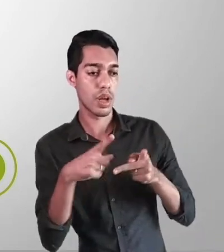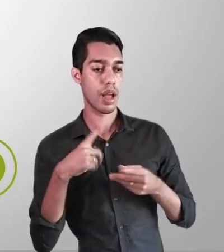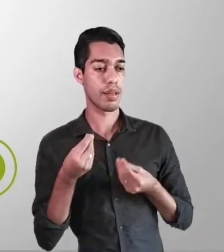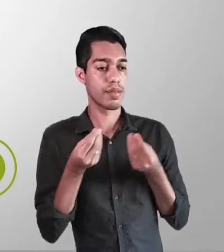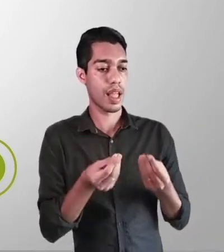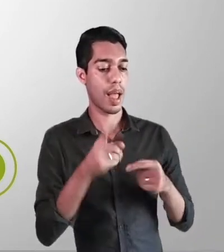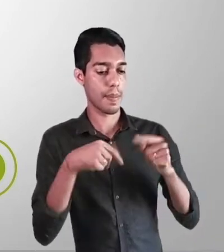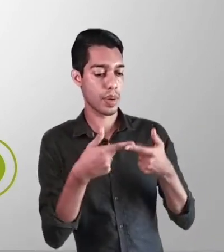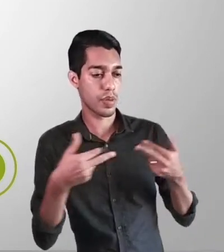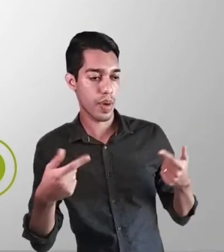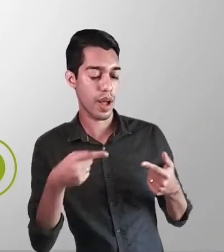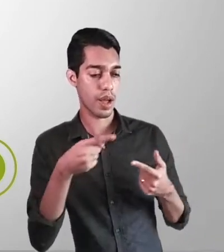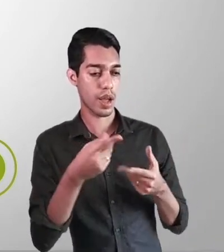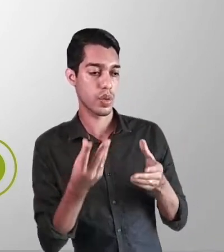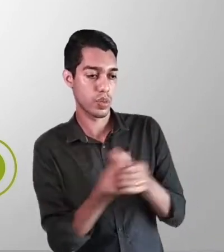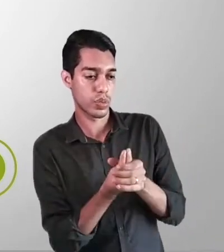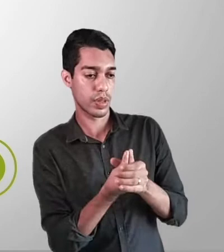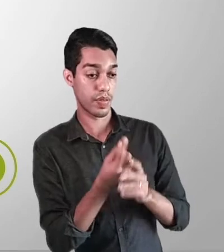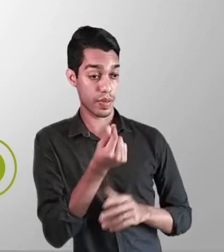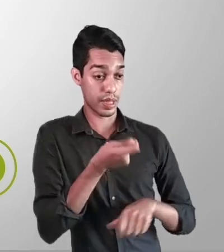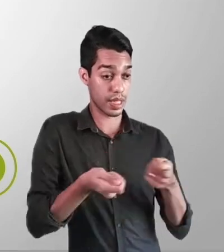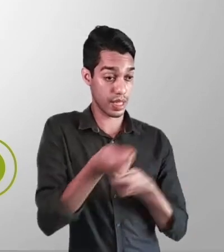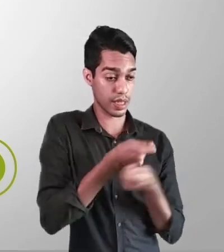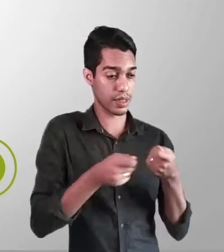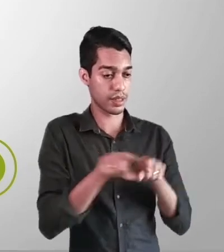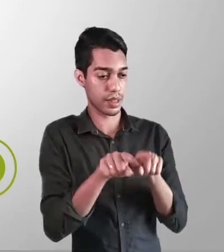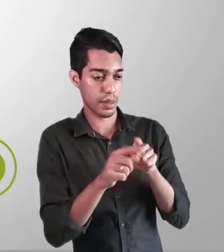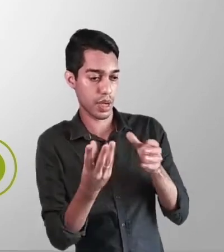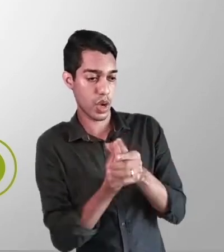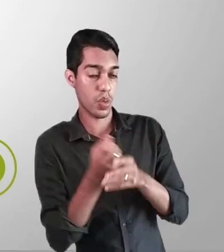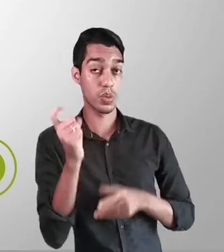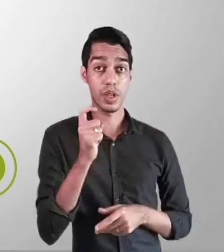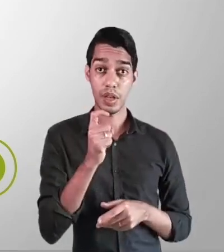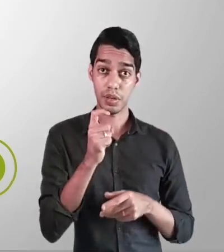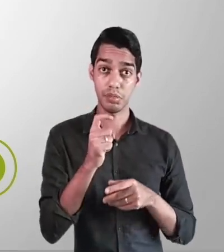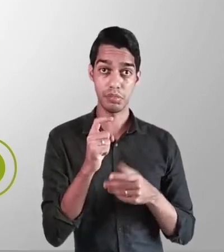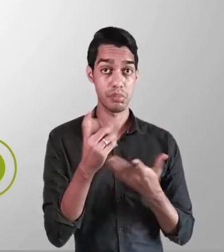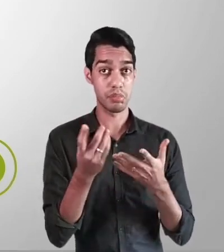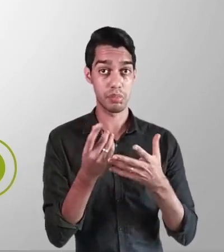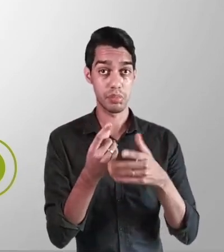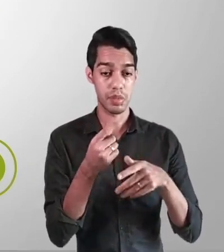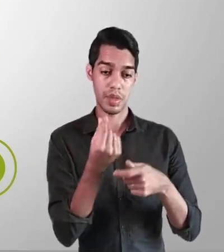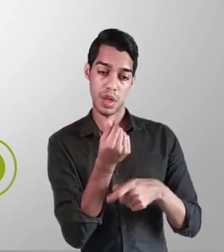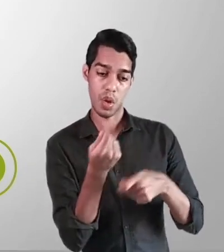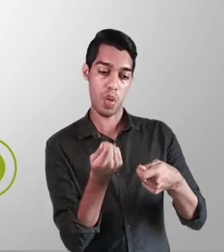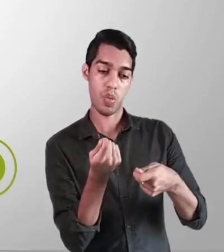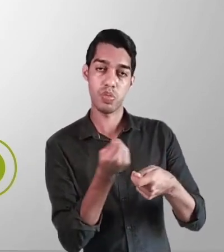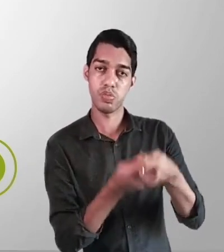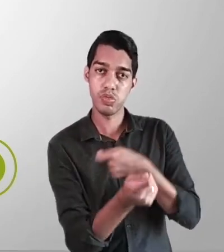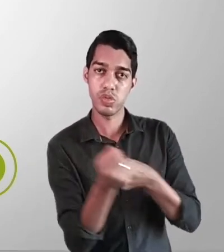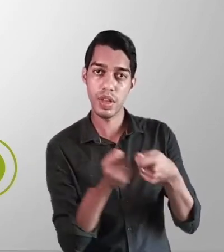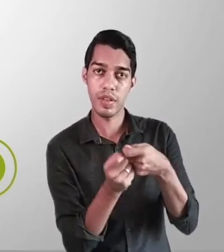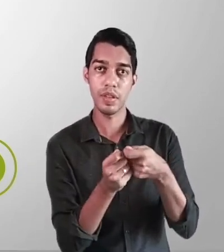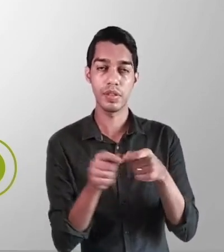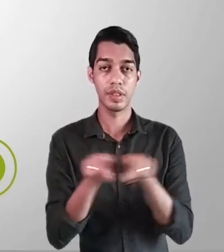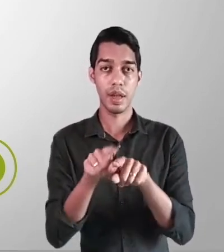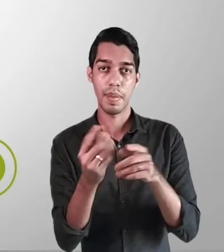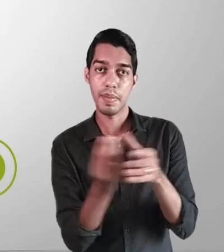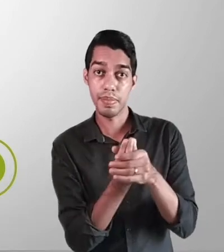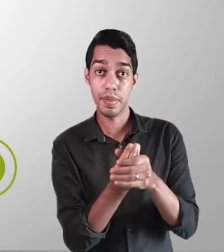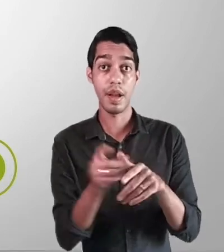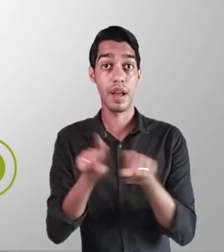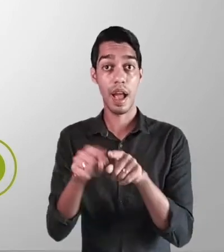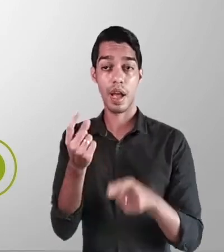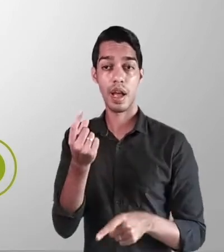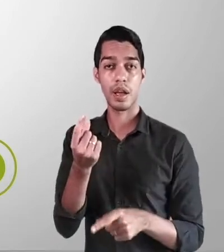inclusão digital, porque a inclusão financeira também caminha junto com a inclusão digital, uma retroalimenta a outra, uma precisa da outra, né? E,